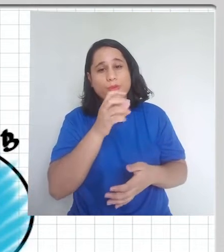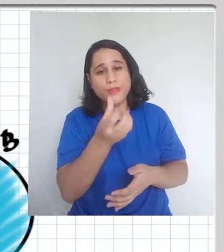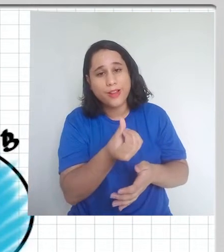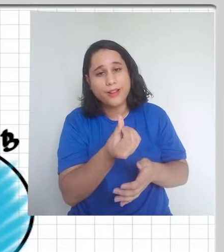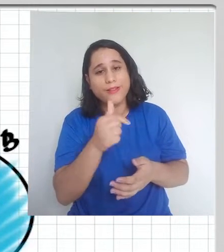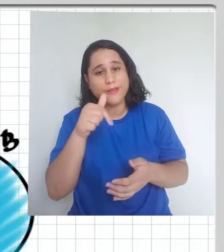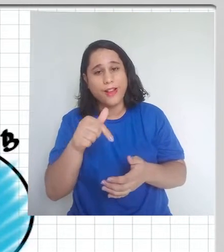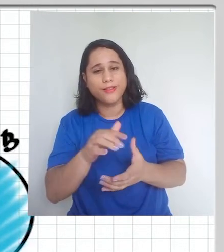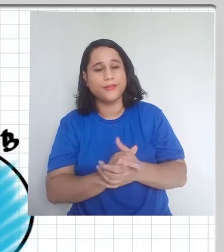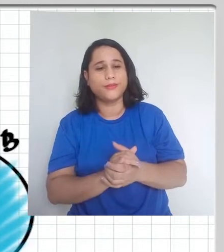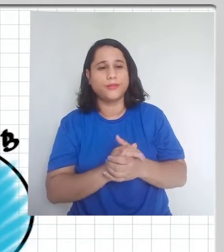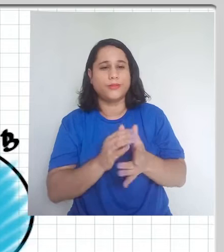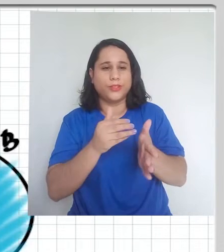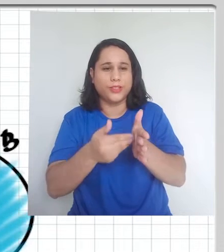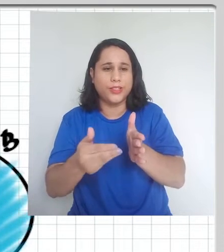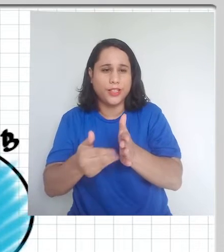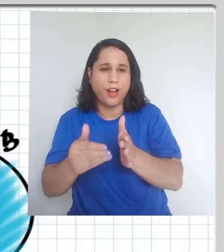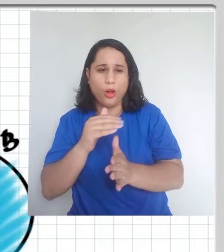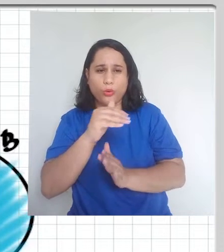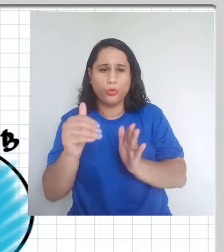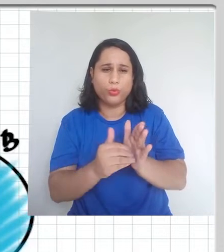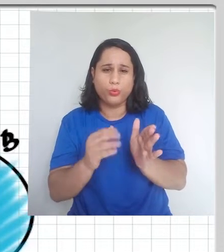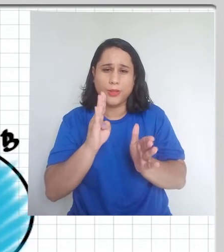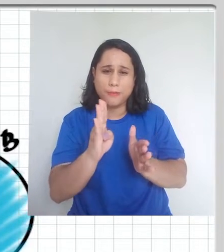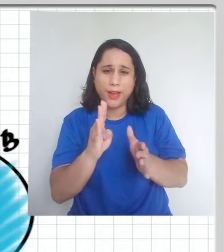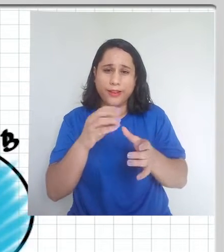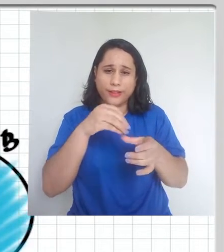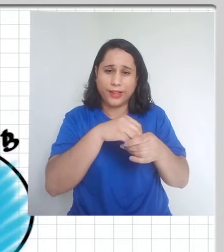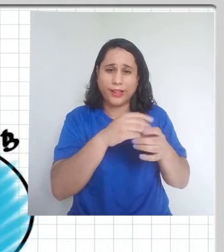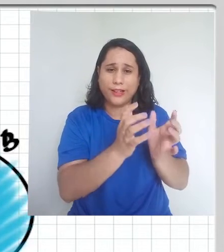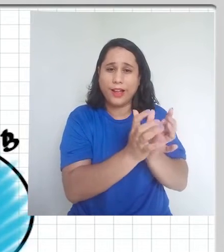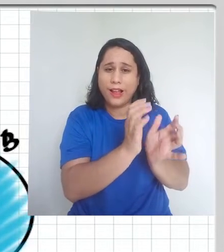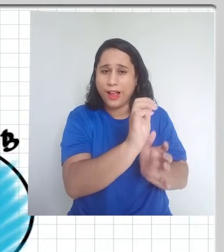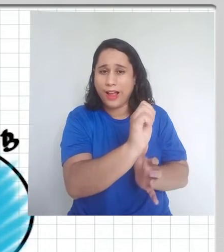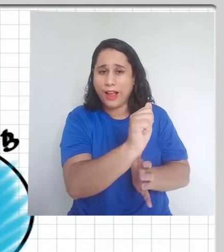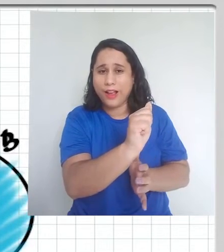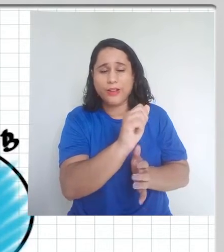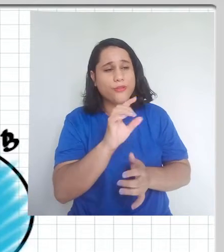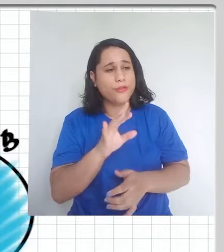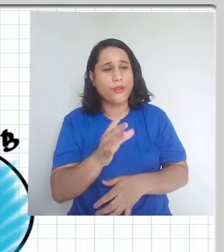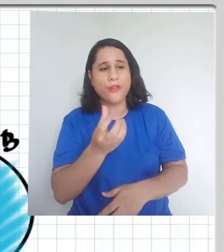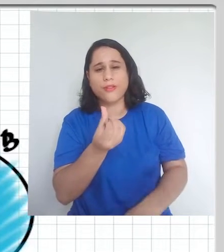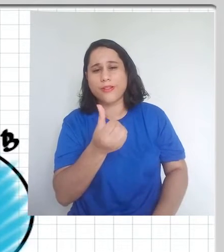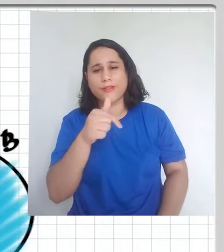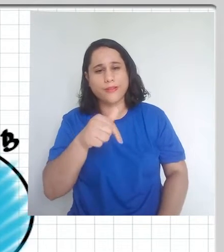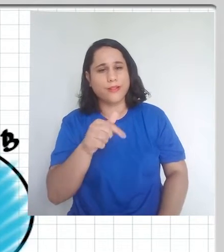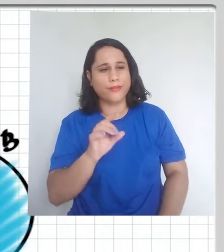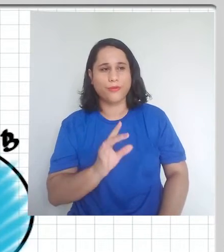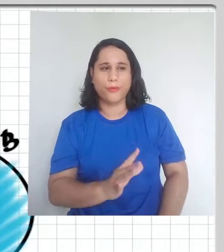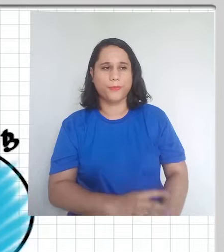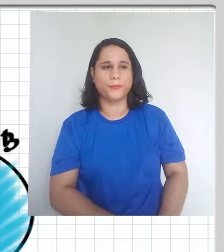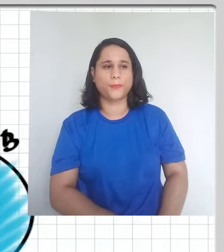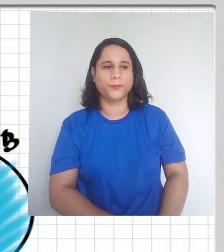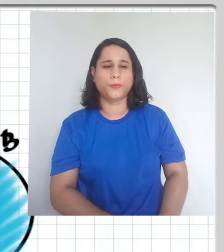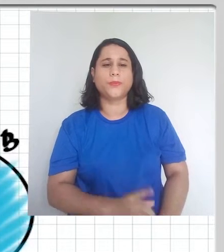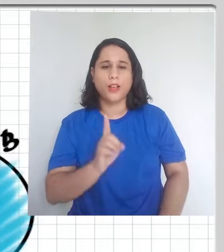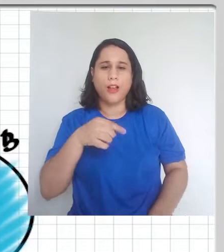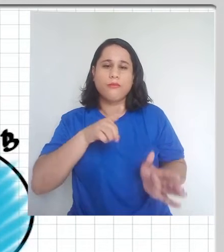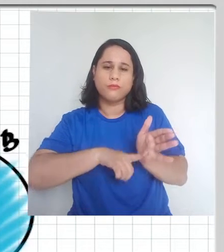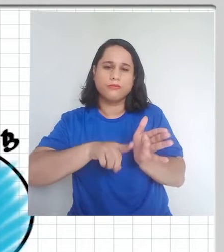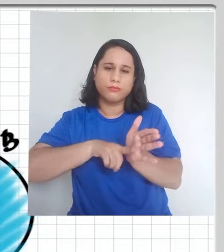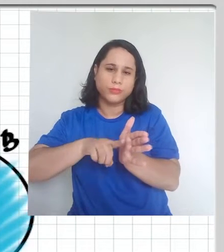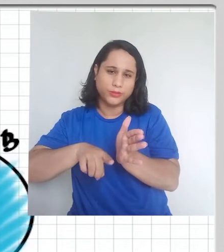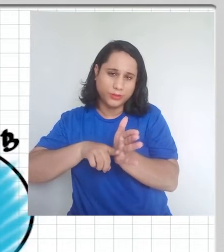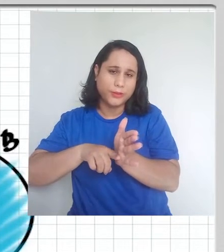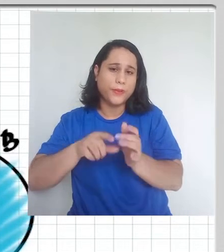Quando nós retiramos todos os elementos de B em A, ficamos com quem? 6 e 7. Beleza? É uma subtração